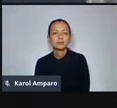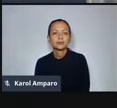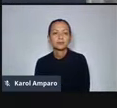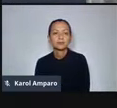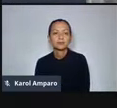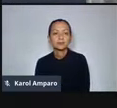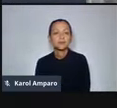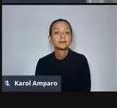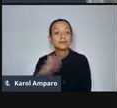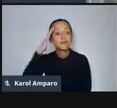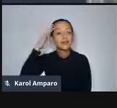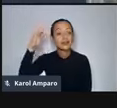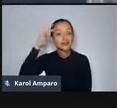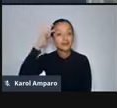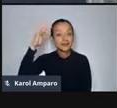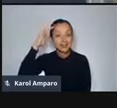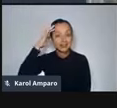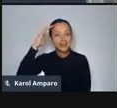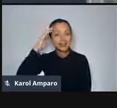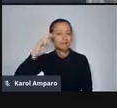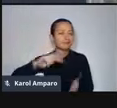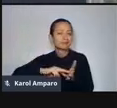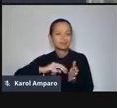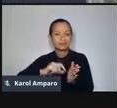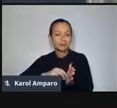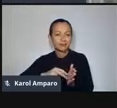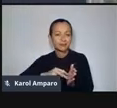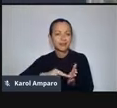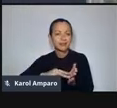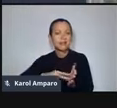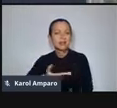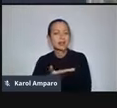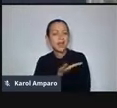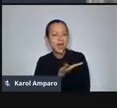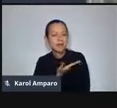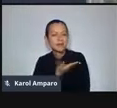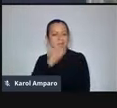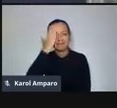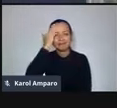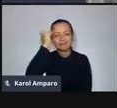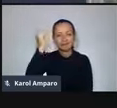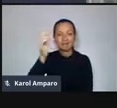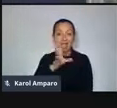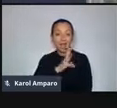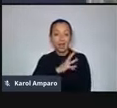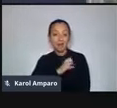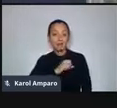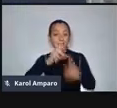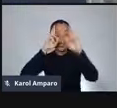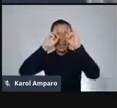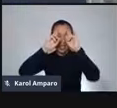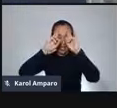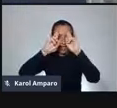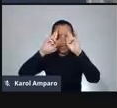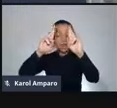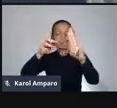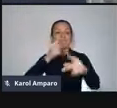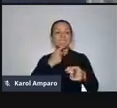A filosofia, né? Que é amizade pela sabedoria, amor e respeito pelo saber.